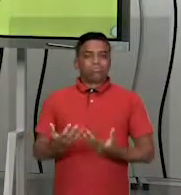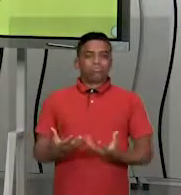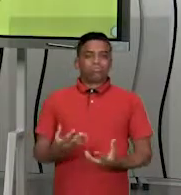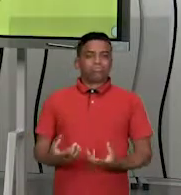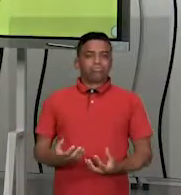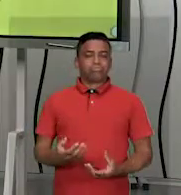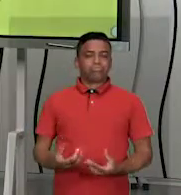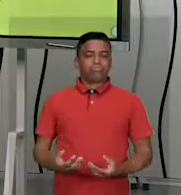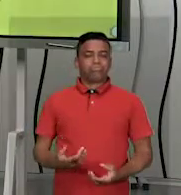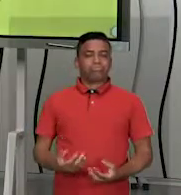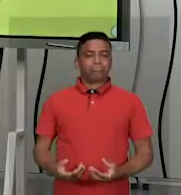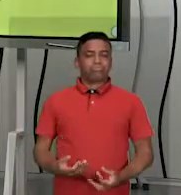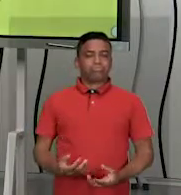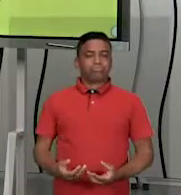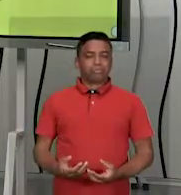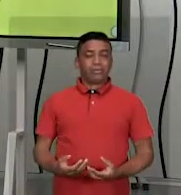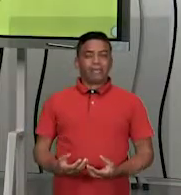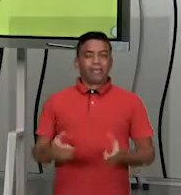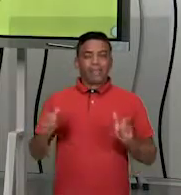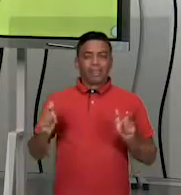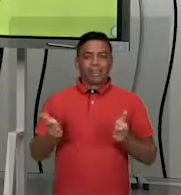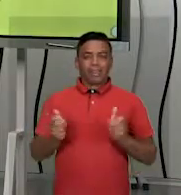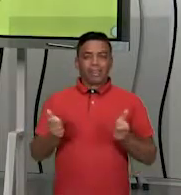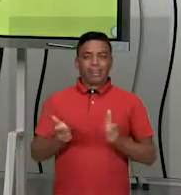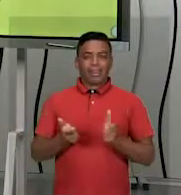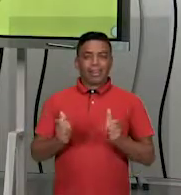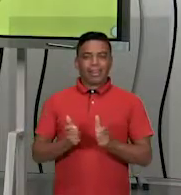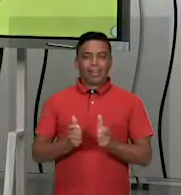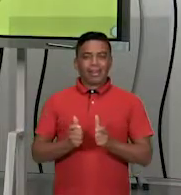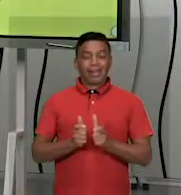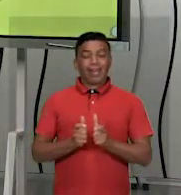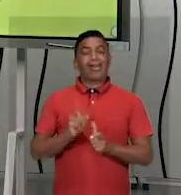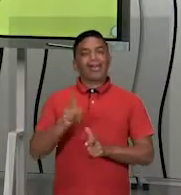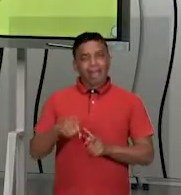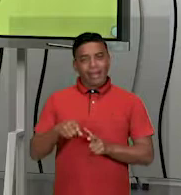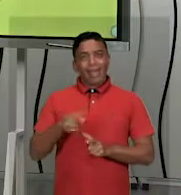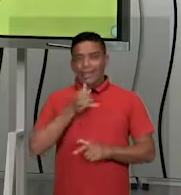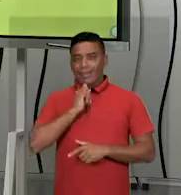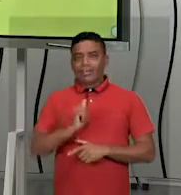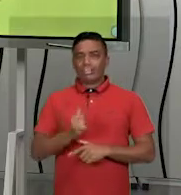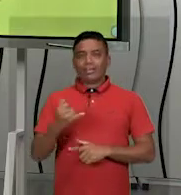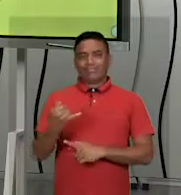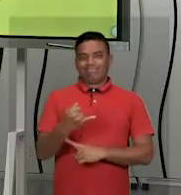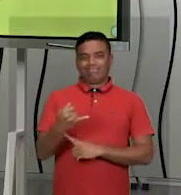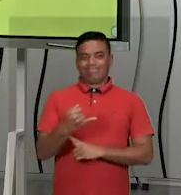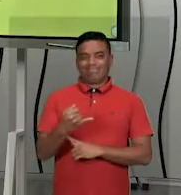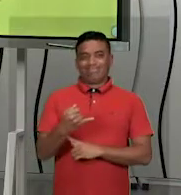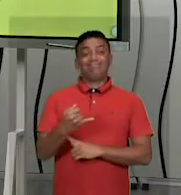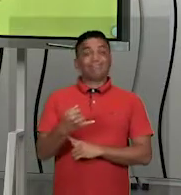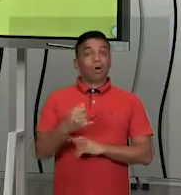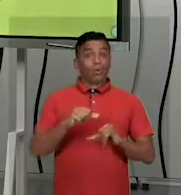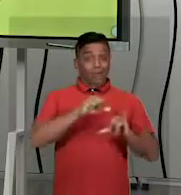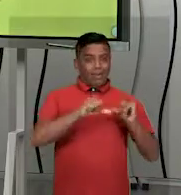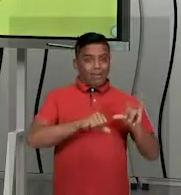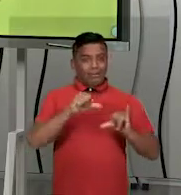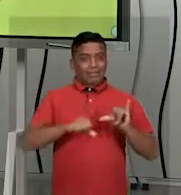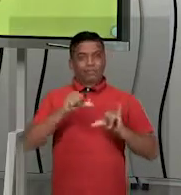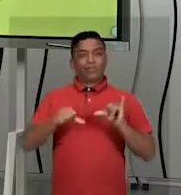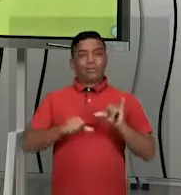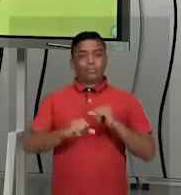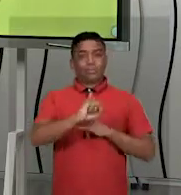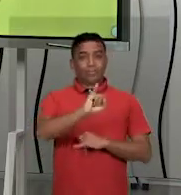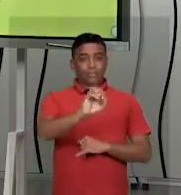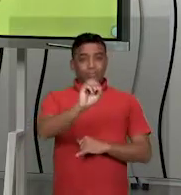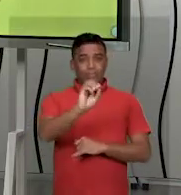Isso significa que a variação da energia interna foi negativa. Certo? Isso para a nossa transformação